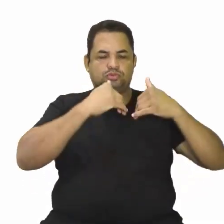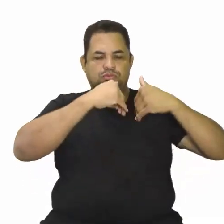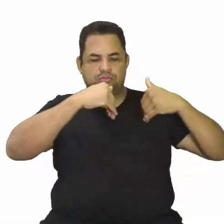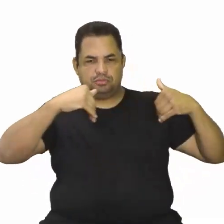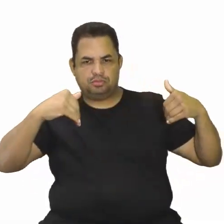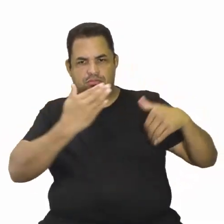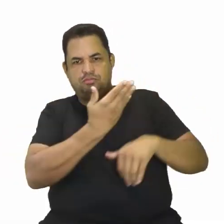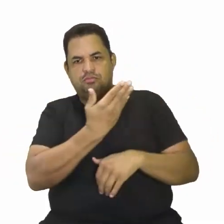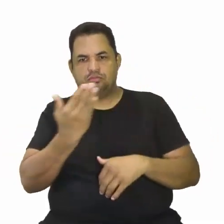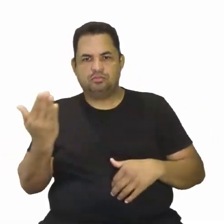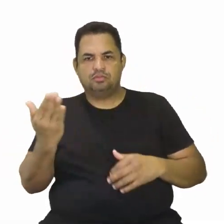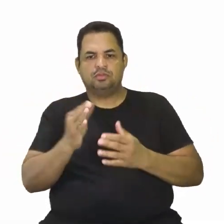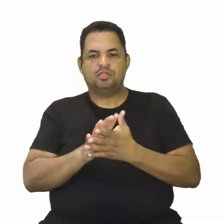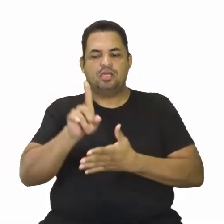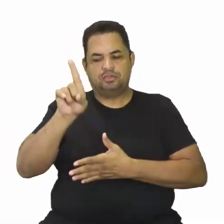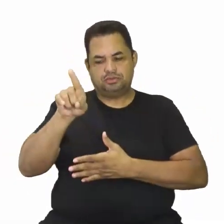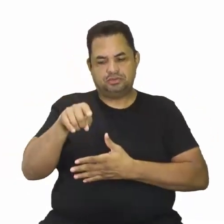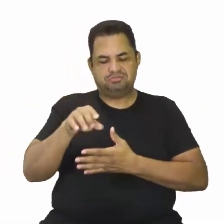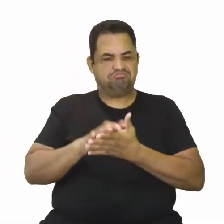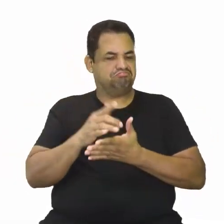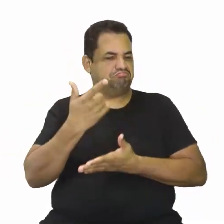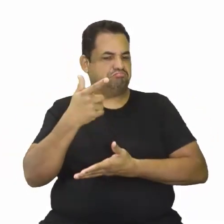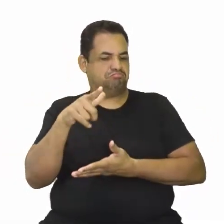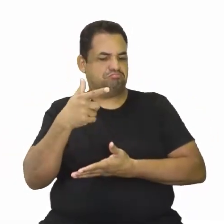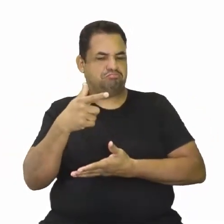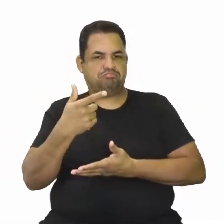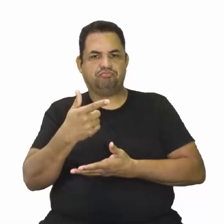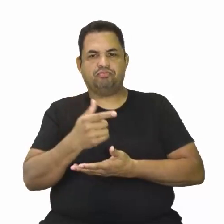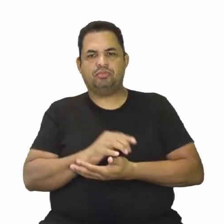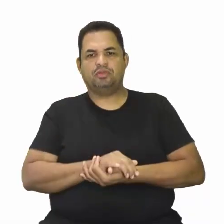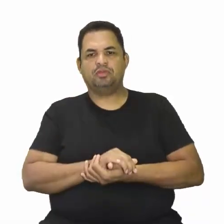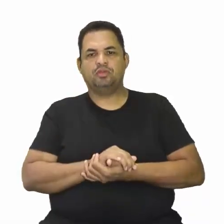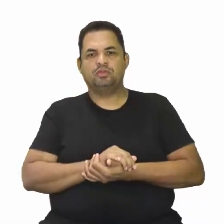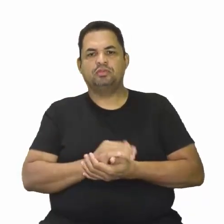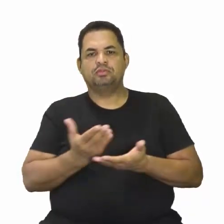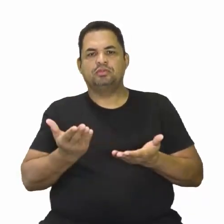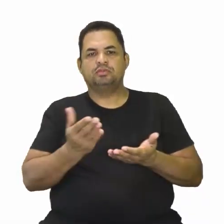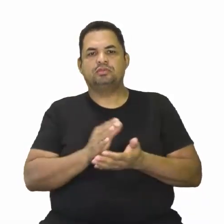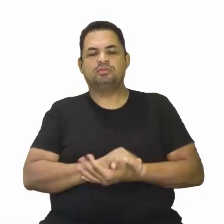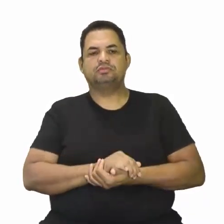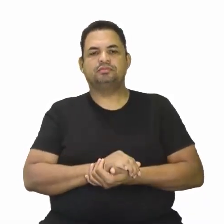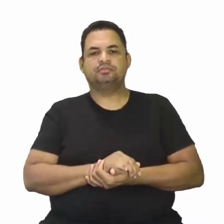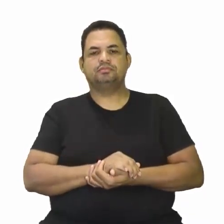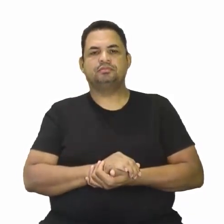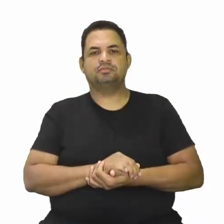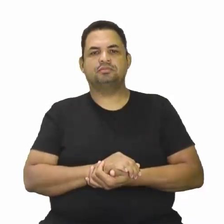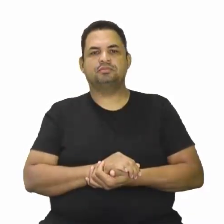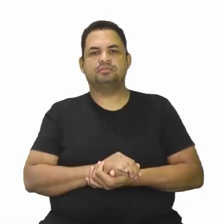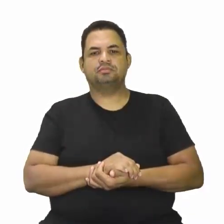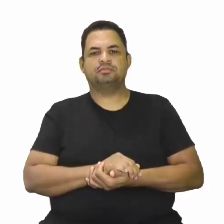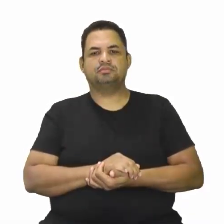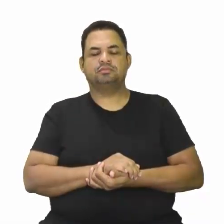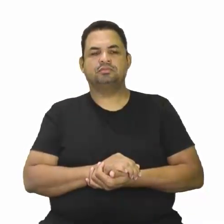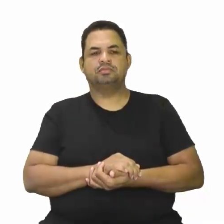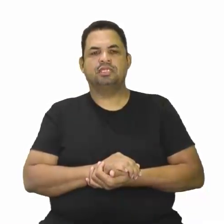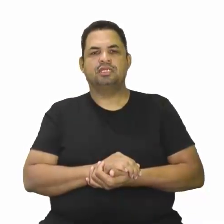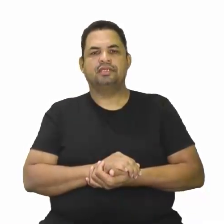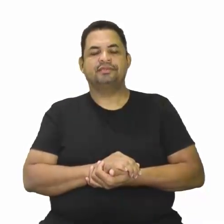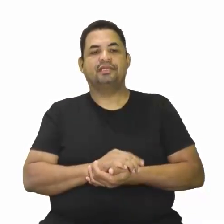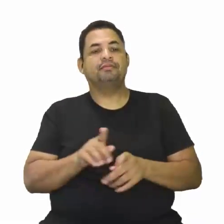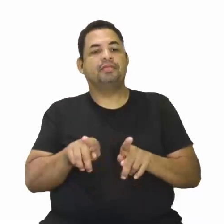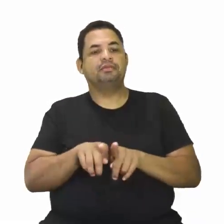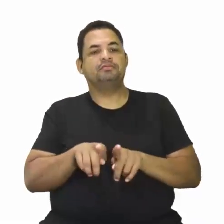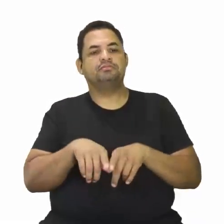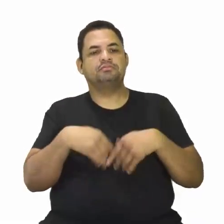separado, donde com acento, adonde com acento junto e assim por diante.